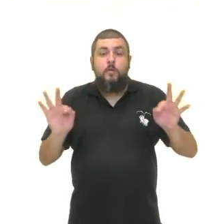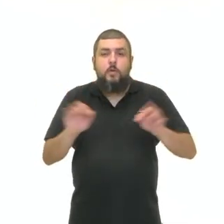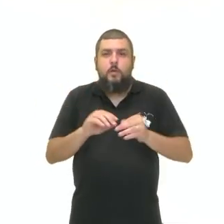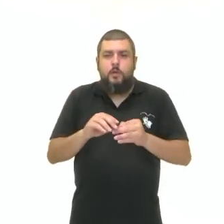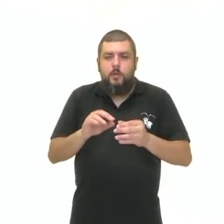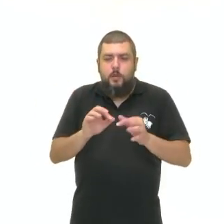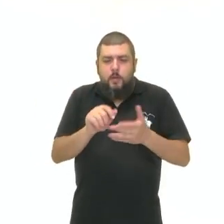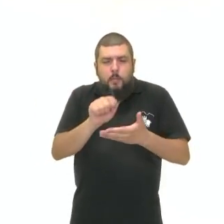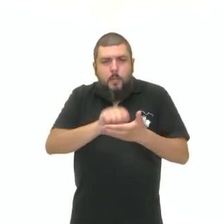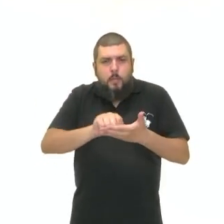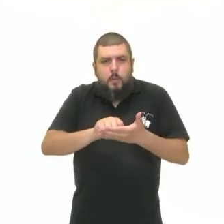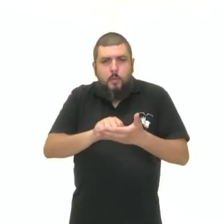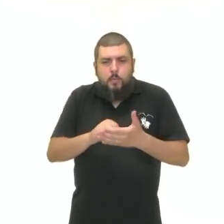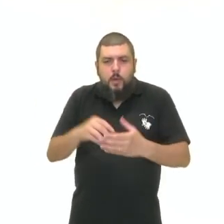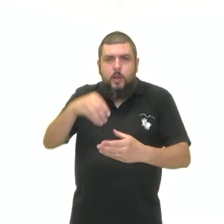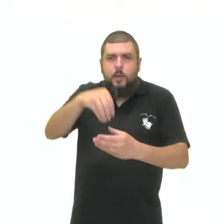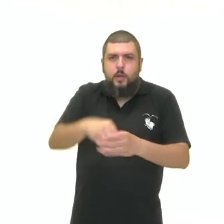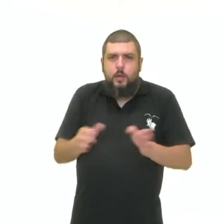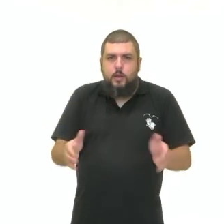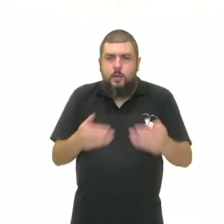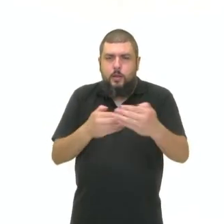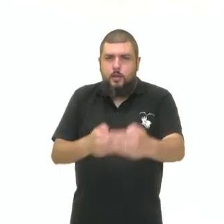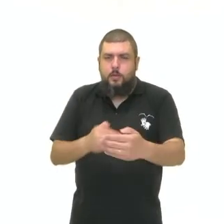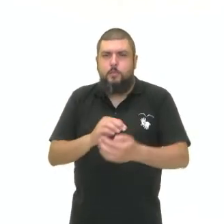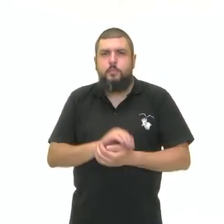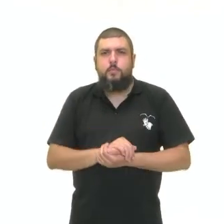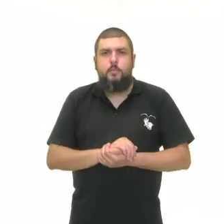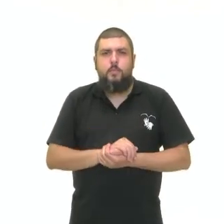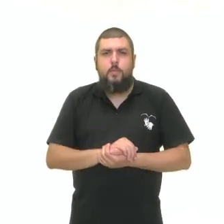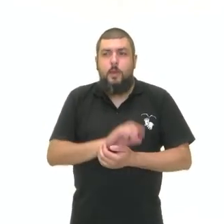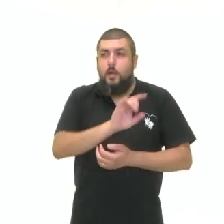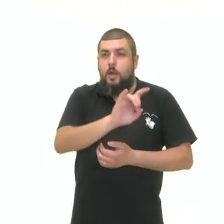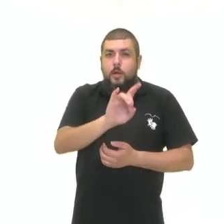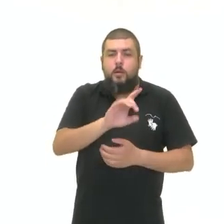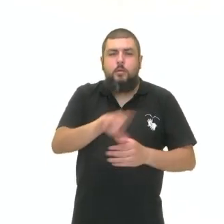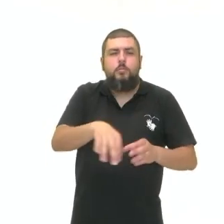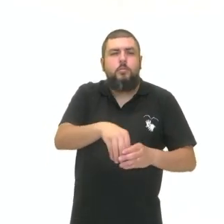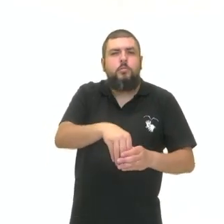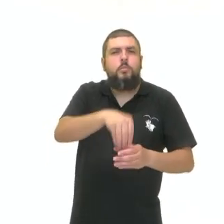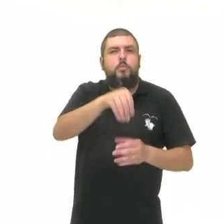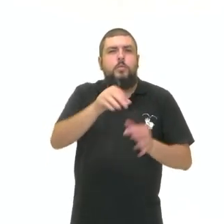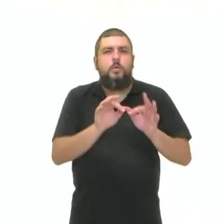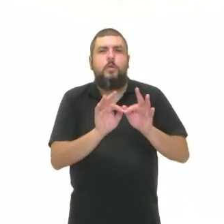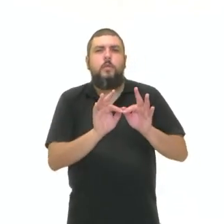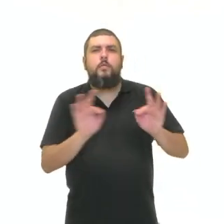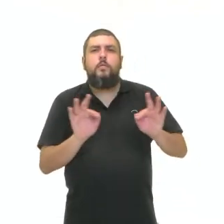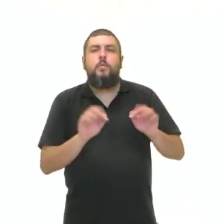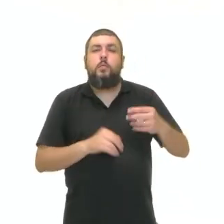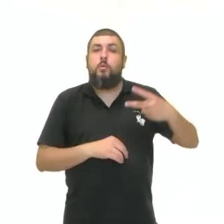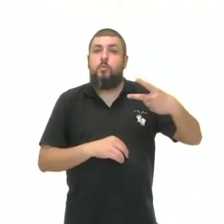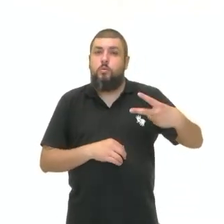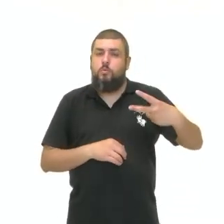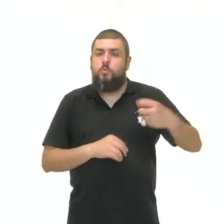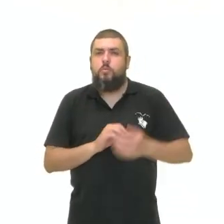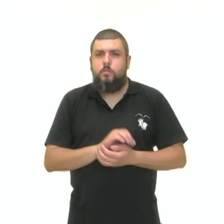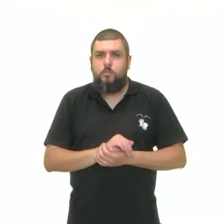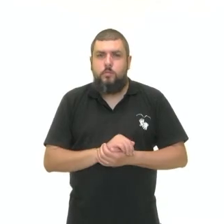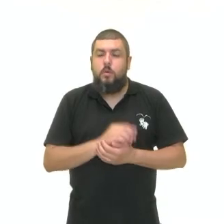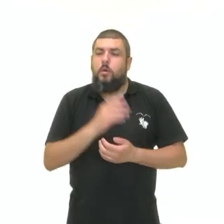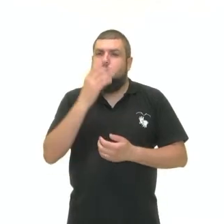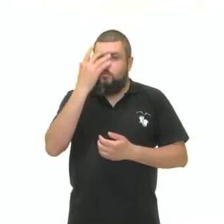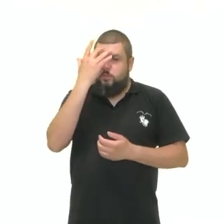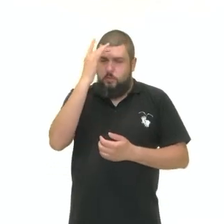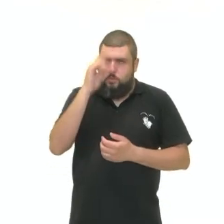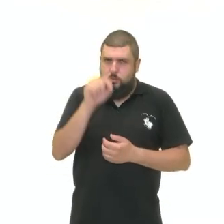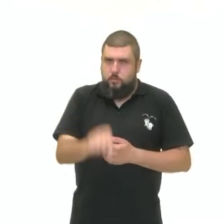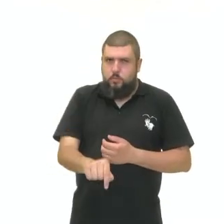caixa. Cada jogador recebe 2 frases desta caixa que eles não sabem quais são. E no